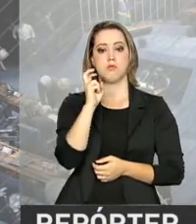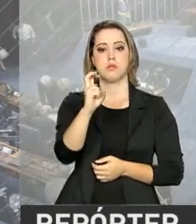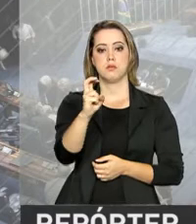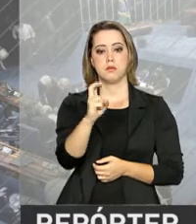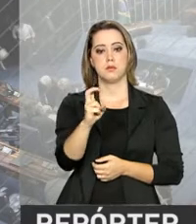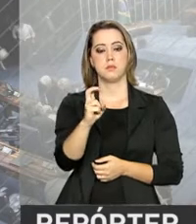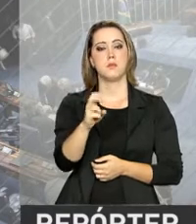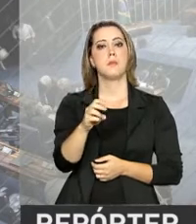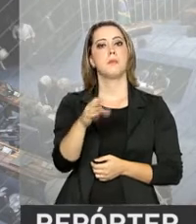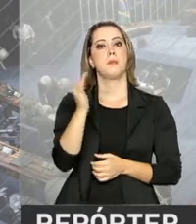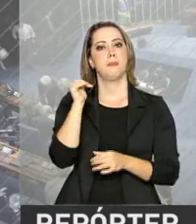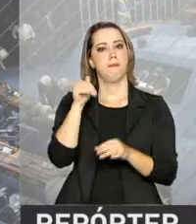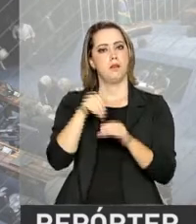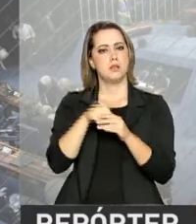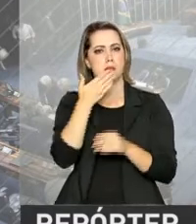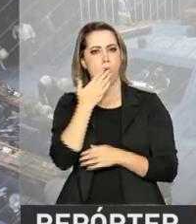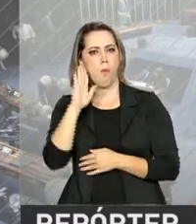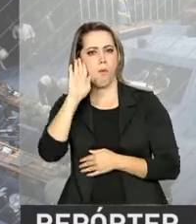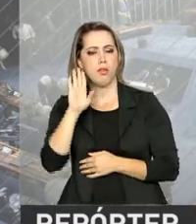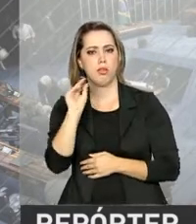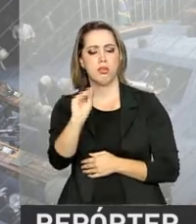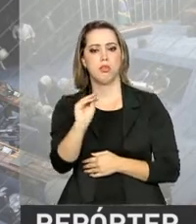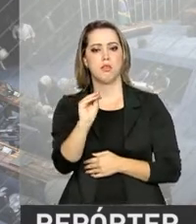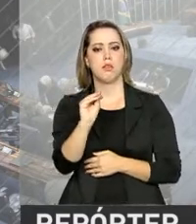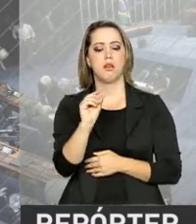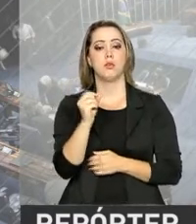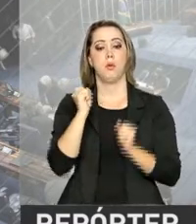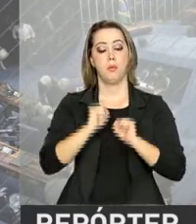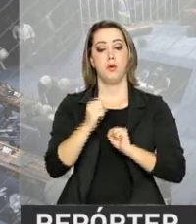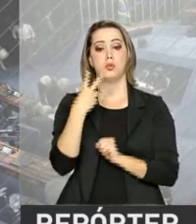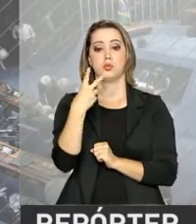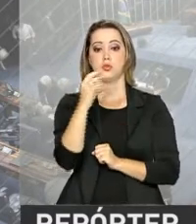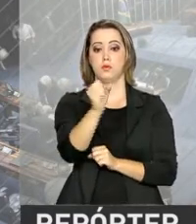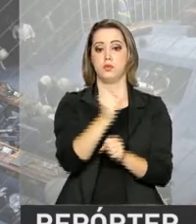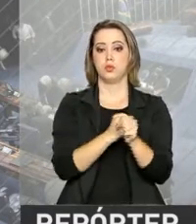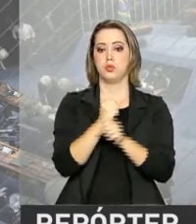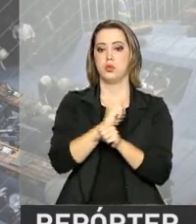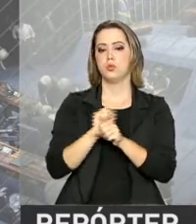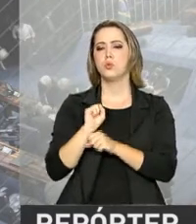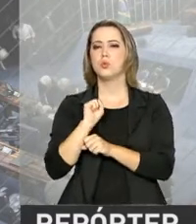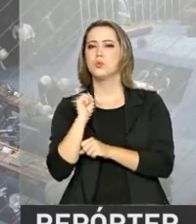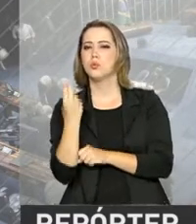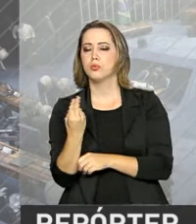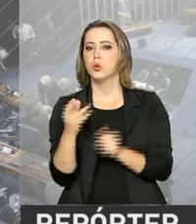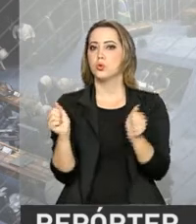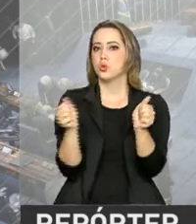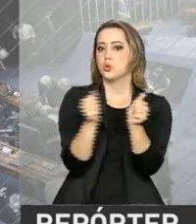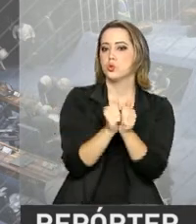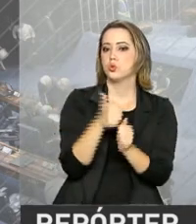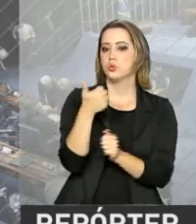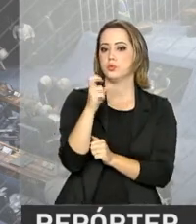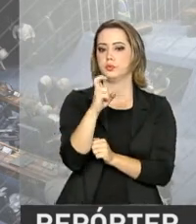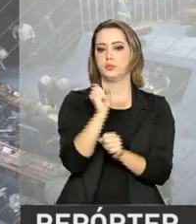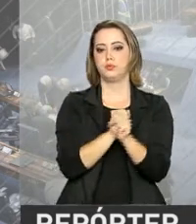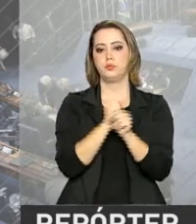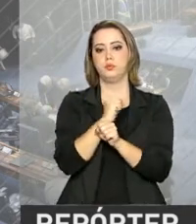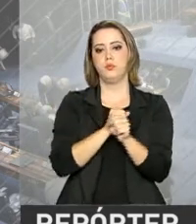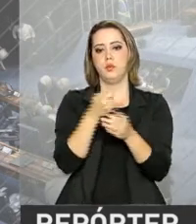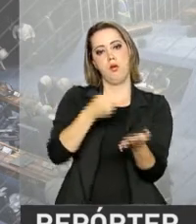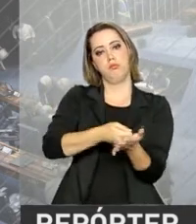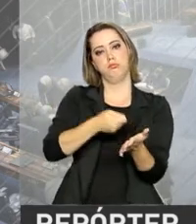cinco mandatos na câmara ele pode combinar os 20 anos de contribuição ao plano com outros 15 anos ao inss para se